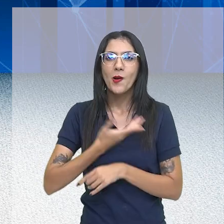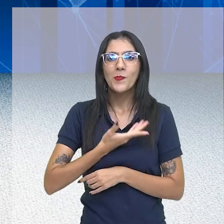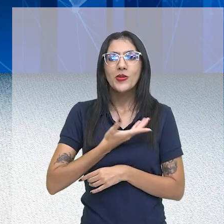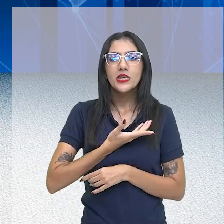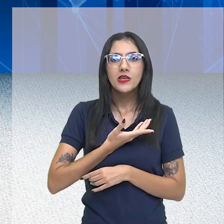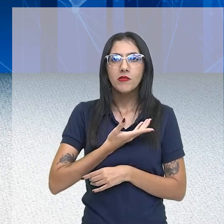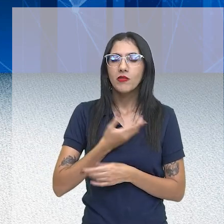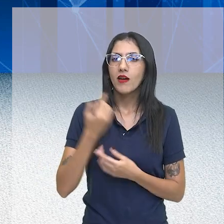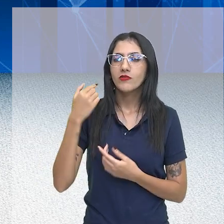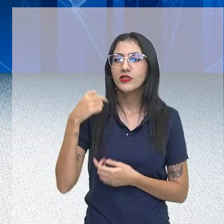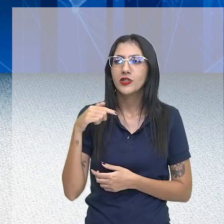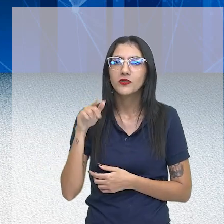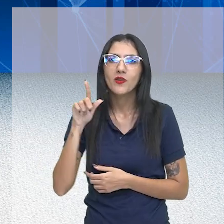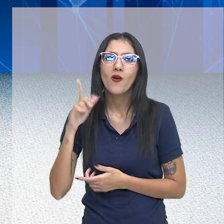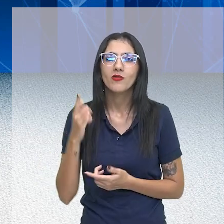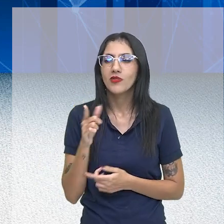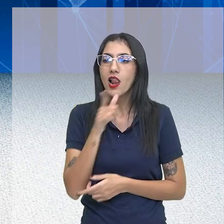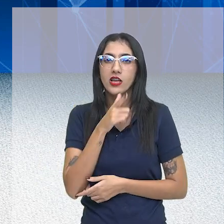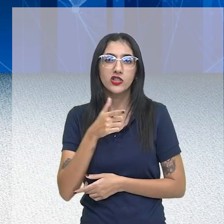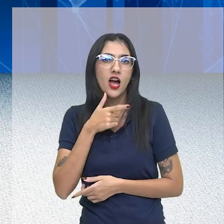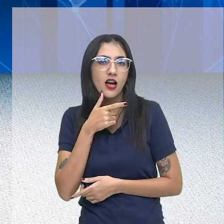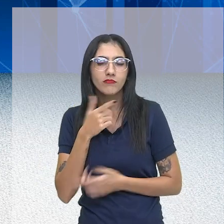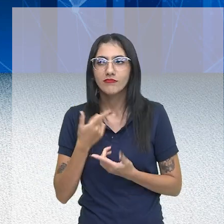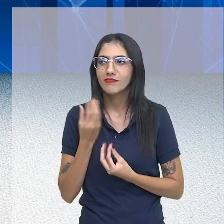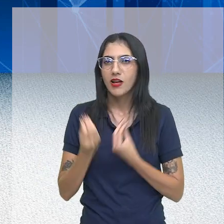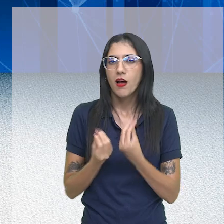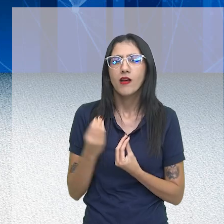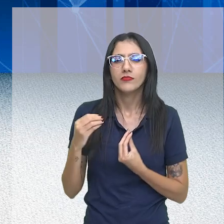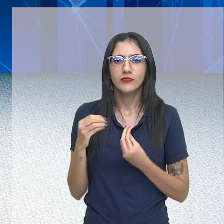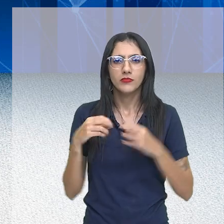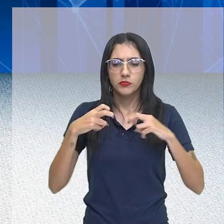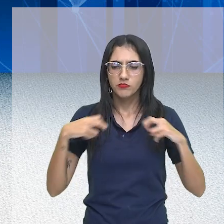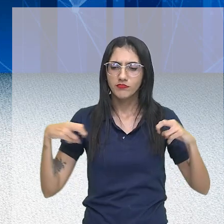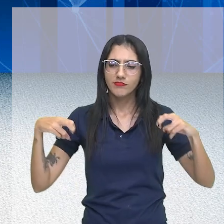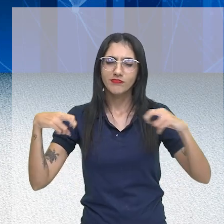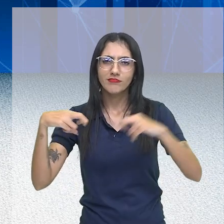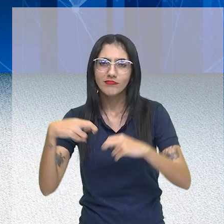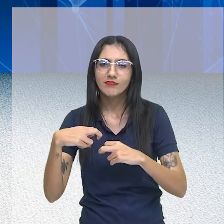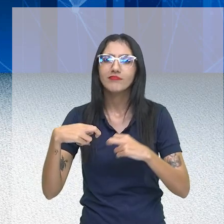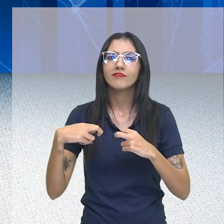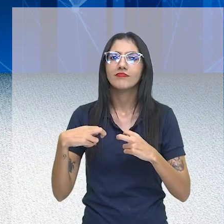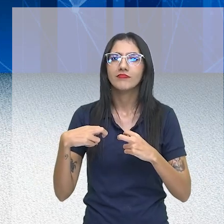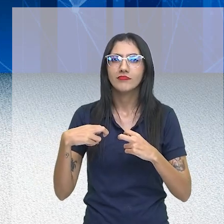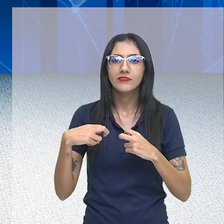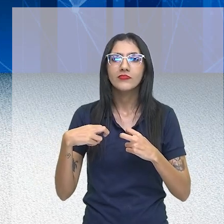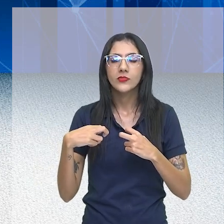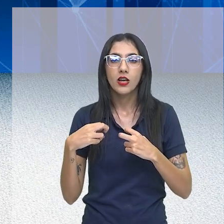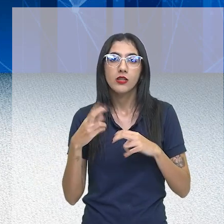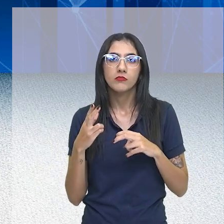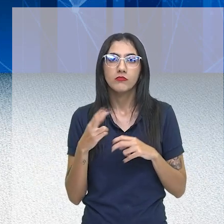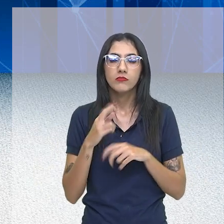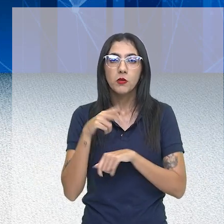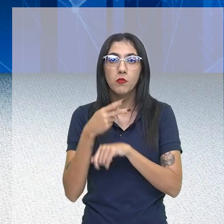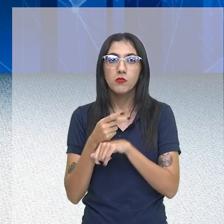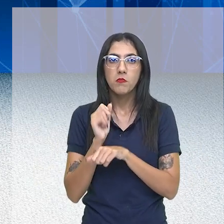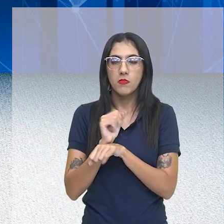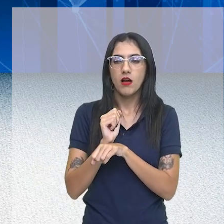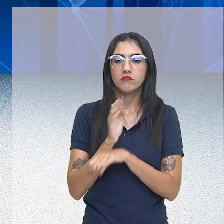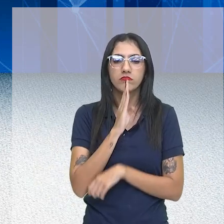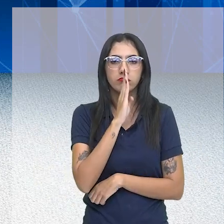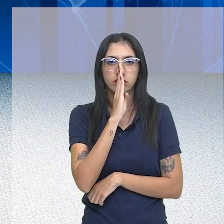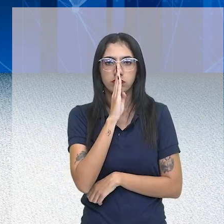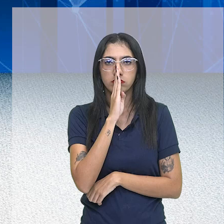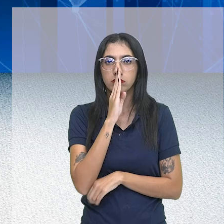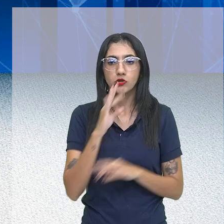vocês saíram para lanchar, por exemplo. Aí está todo mundo ali numa roda, tem uma hora que todo mundo para de falar e começa